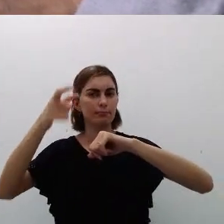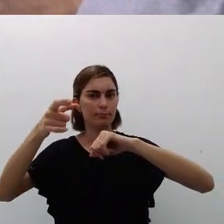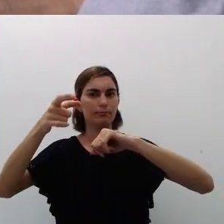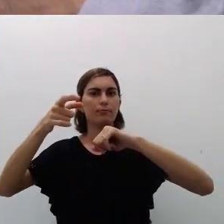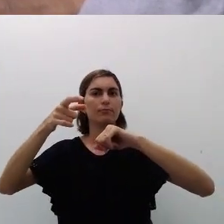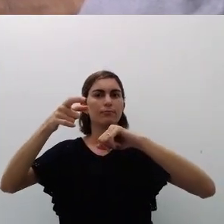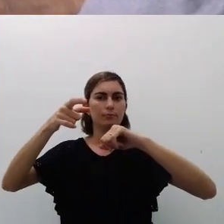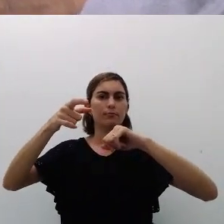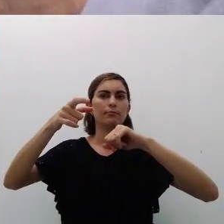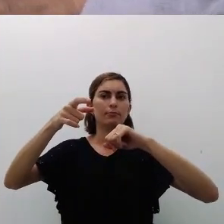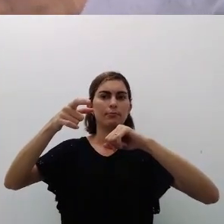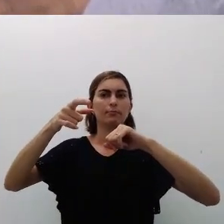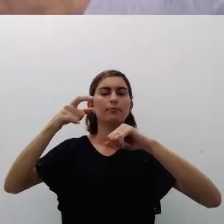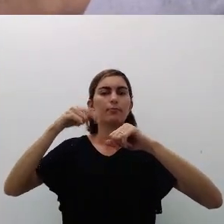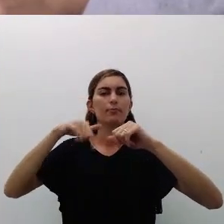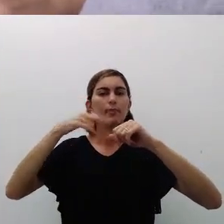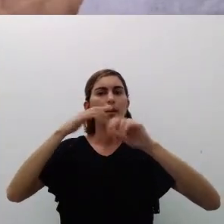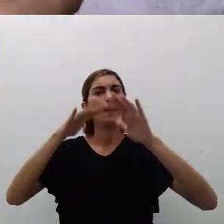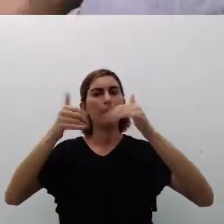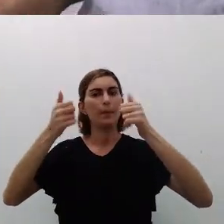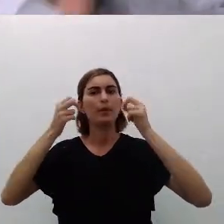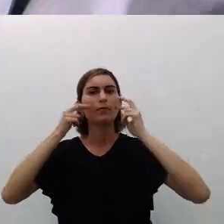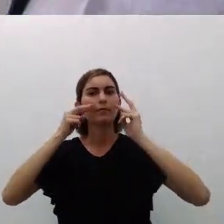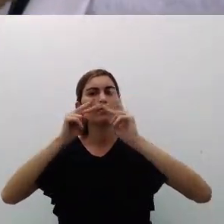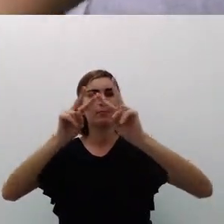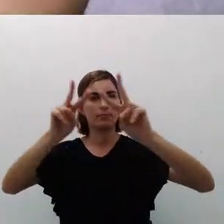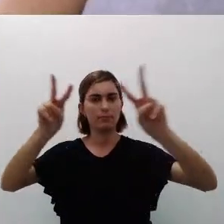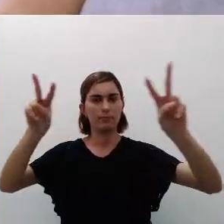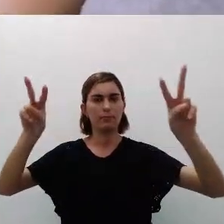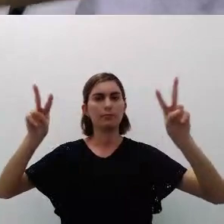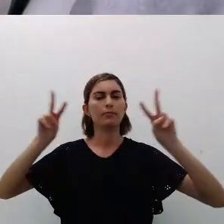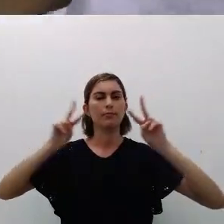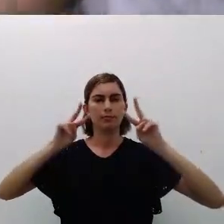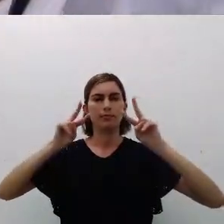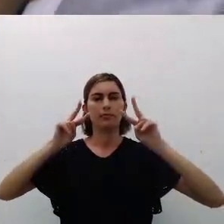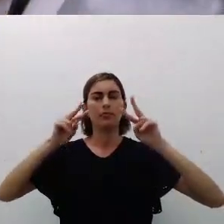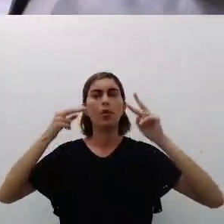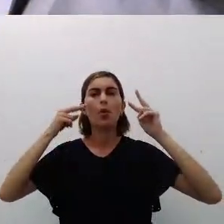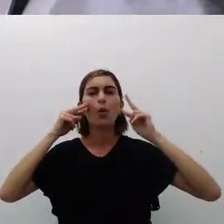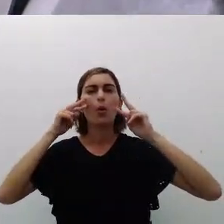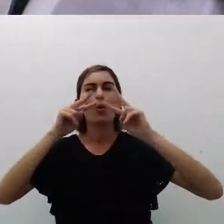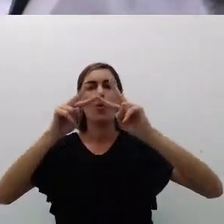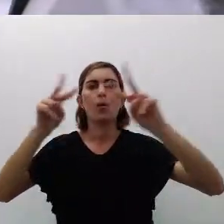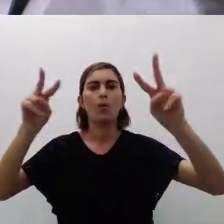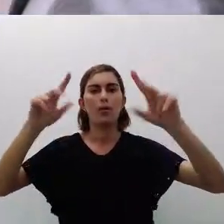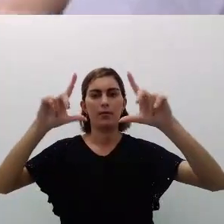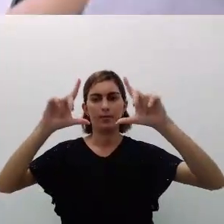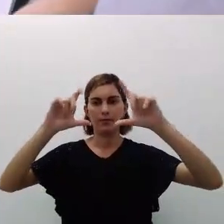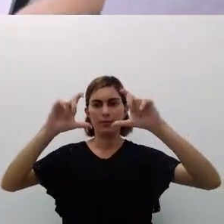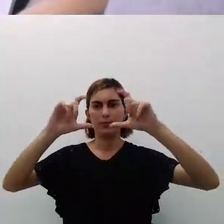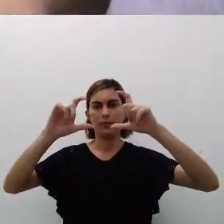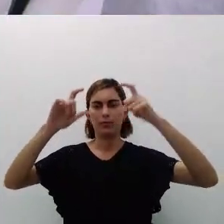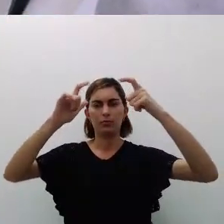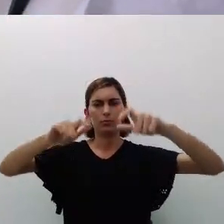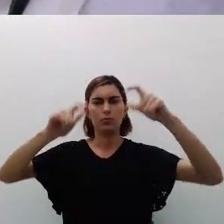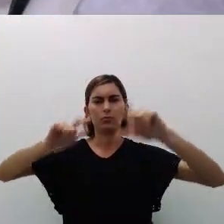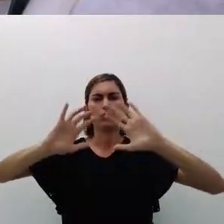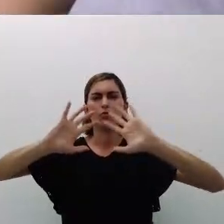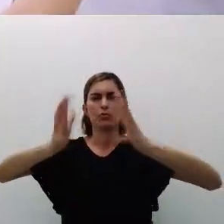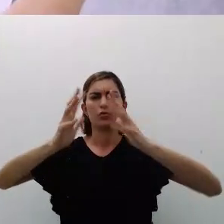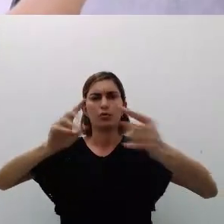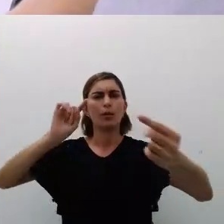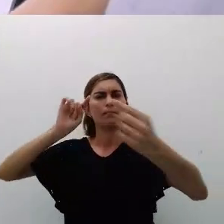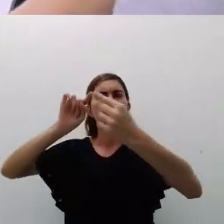né? Você olha para a imagem do ambiente, você já quase que identifica as